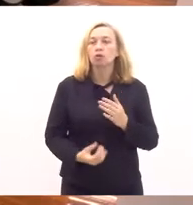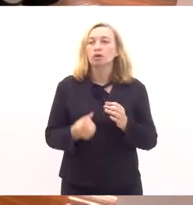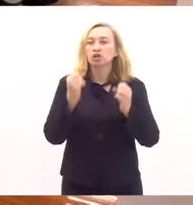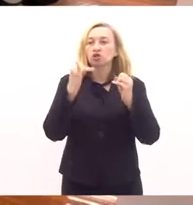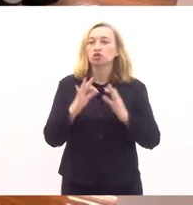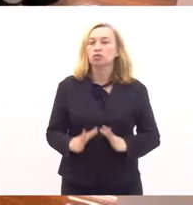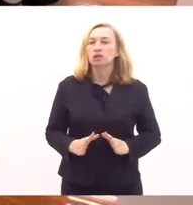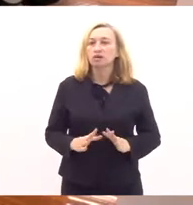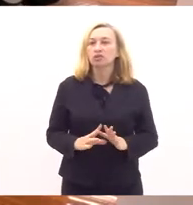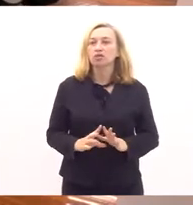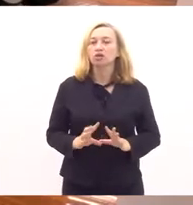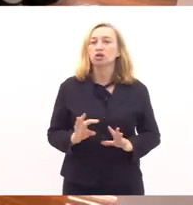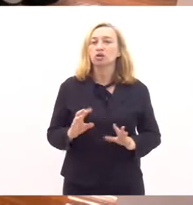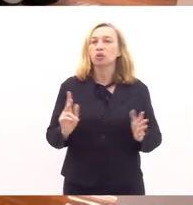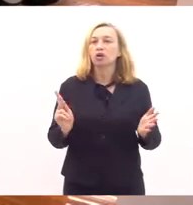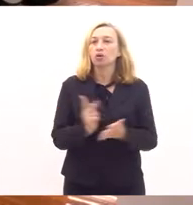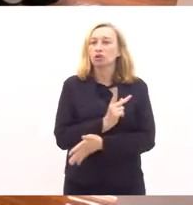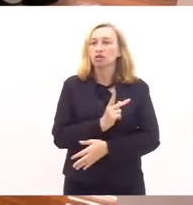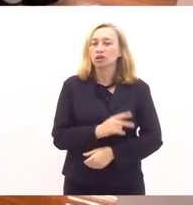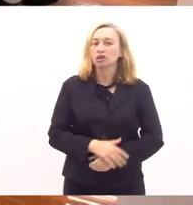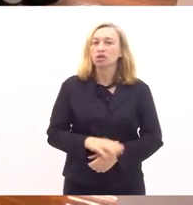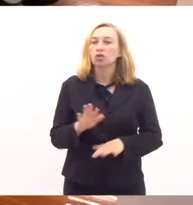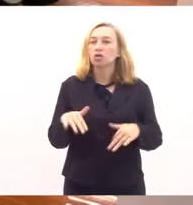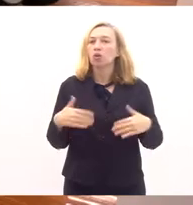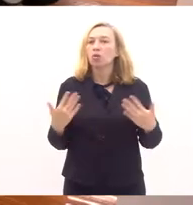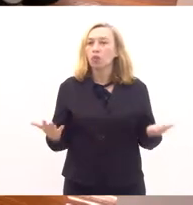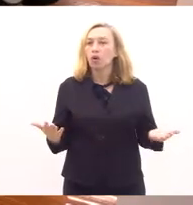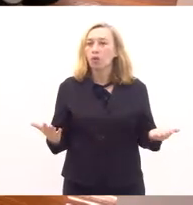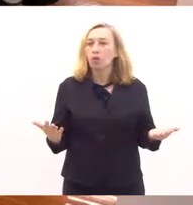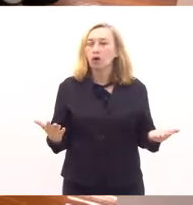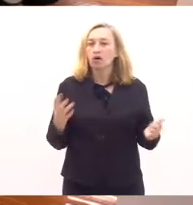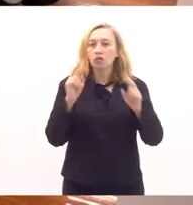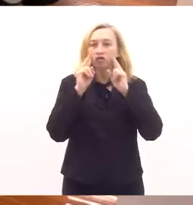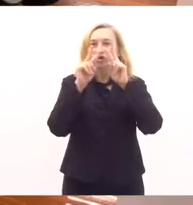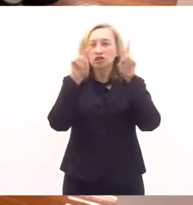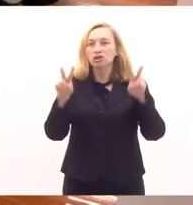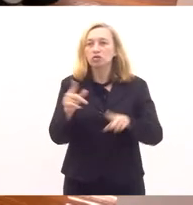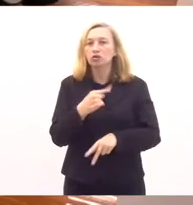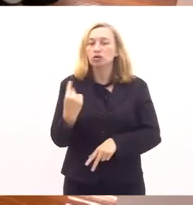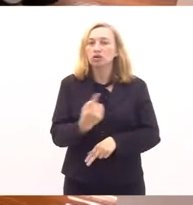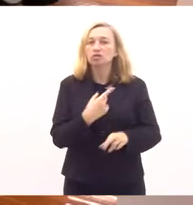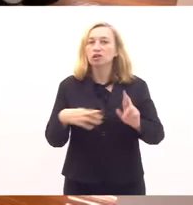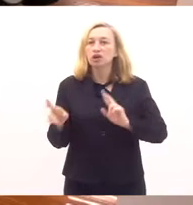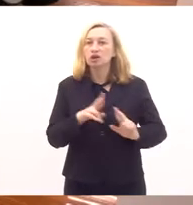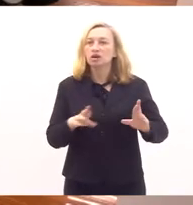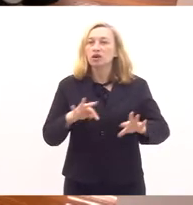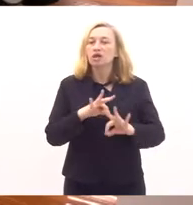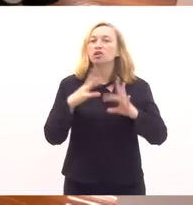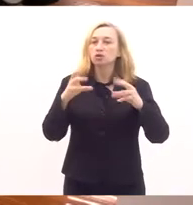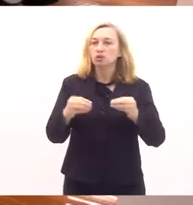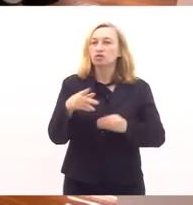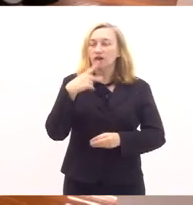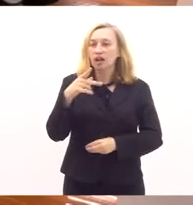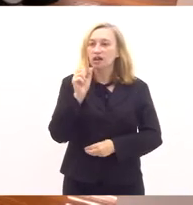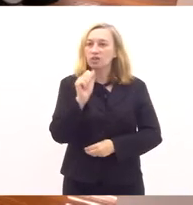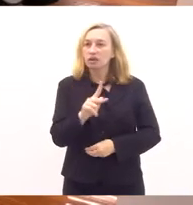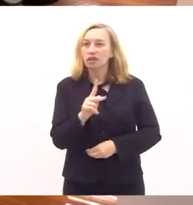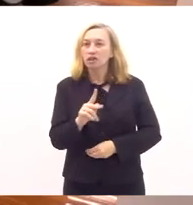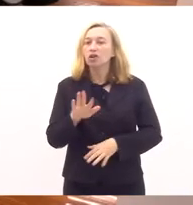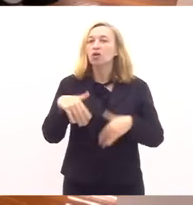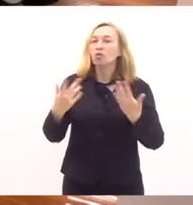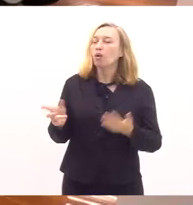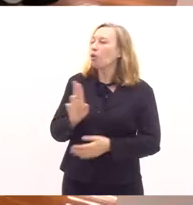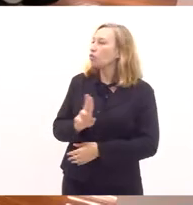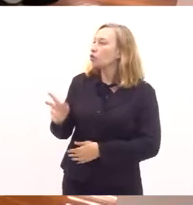vocês o que acontece, né? Qual foi a nossa visão em relação a isso tudo aí, tá bom? Então, qual é o nome